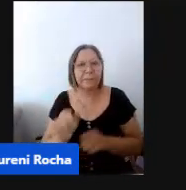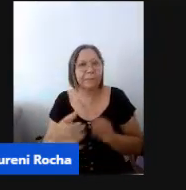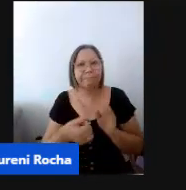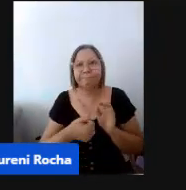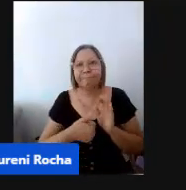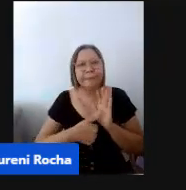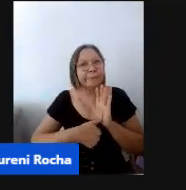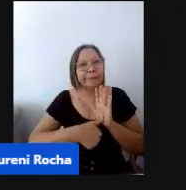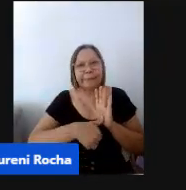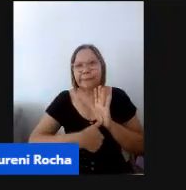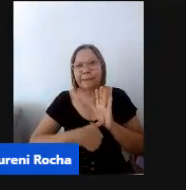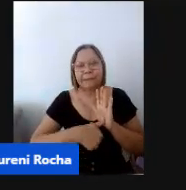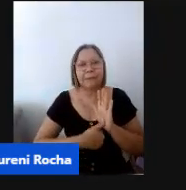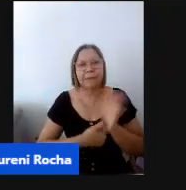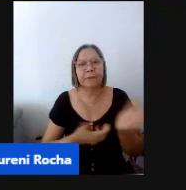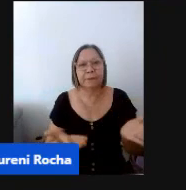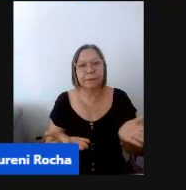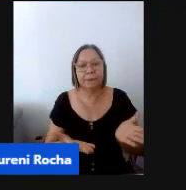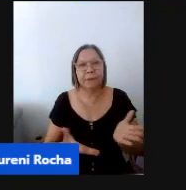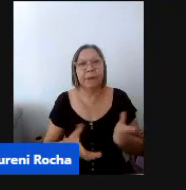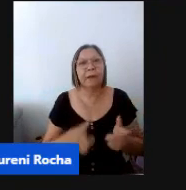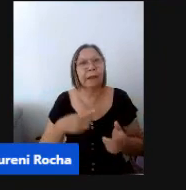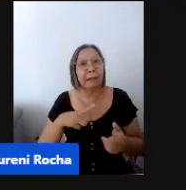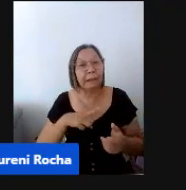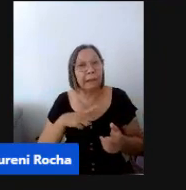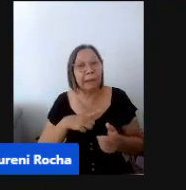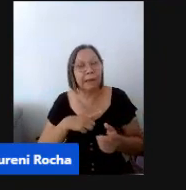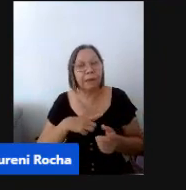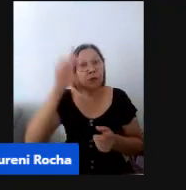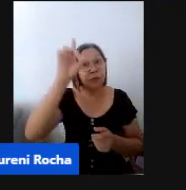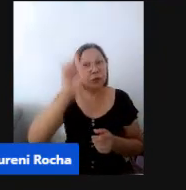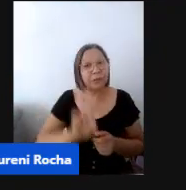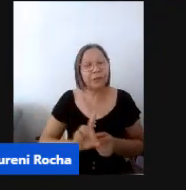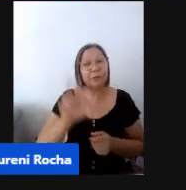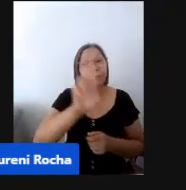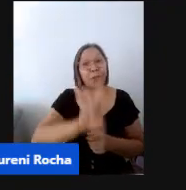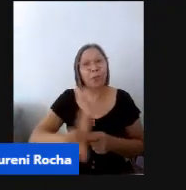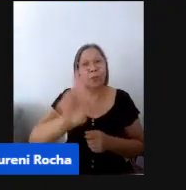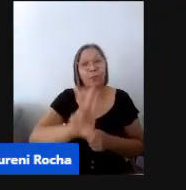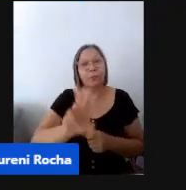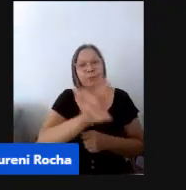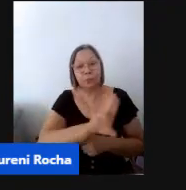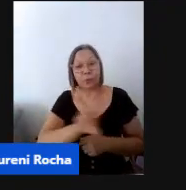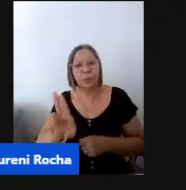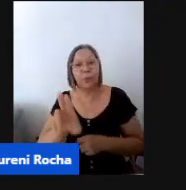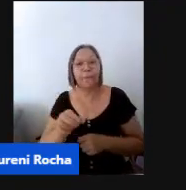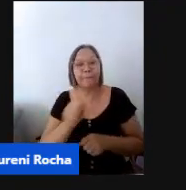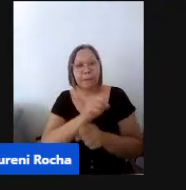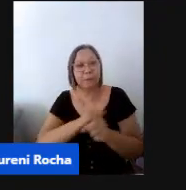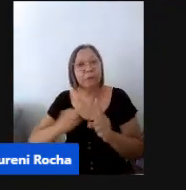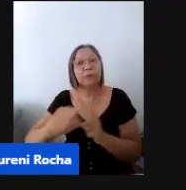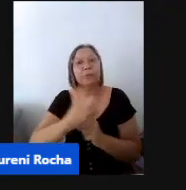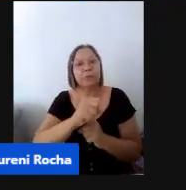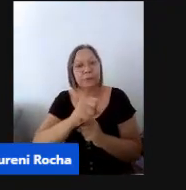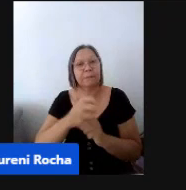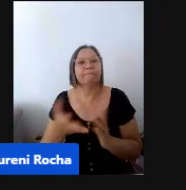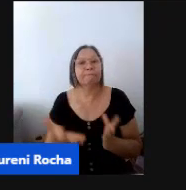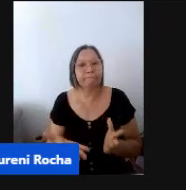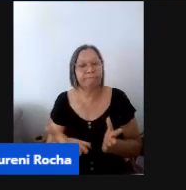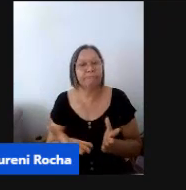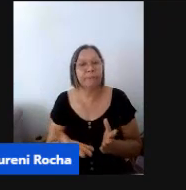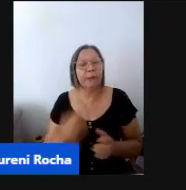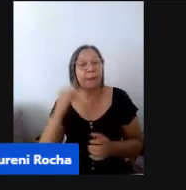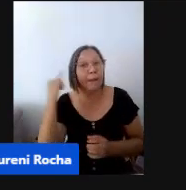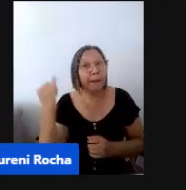nem eles sabem que têm direito ao uso do nome social. Então, é importantíssimo, né, o nosso papel